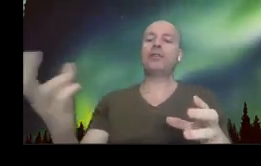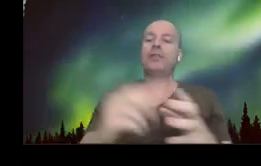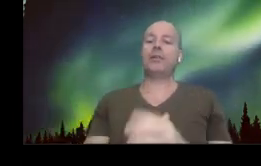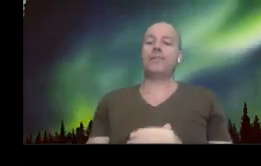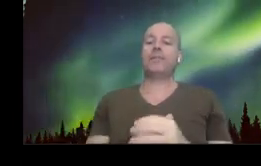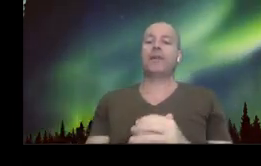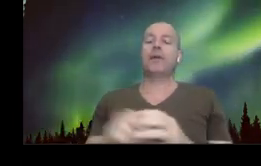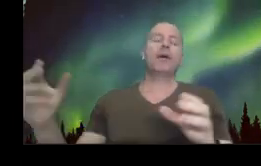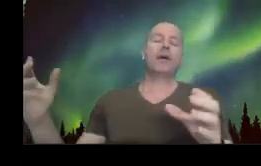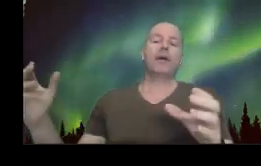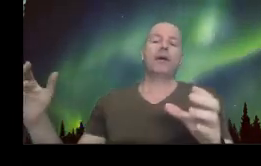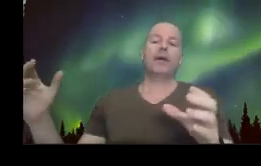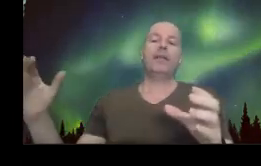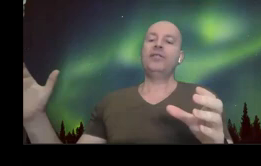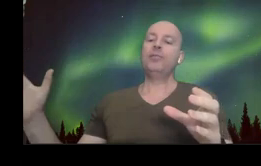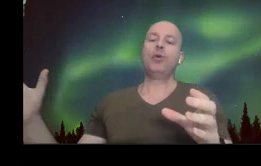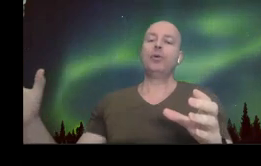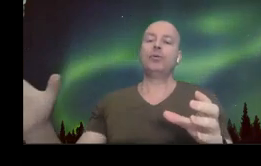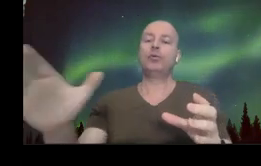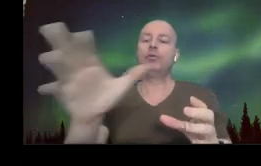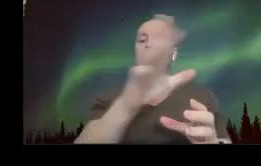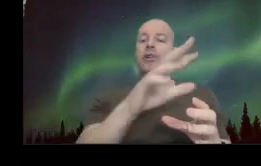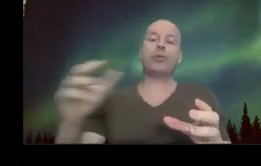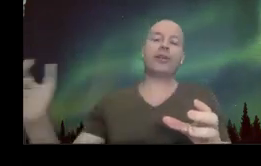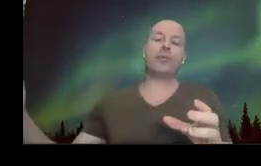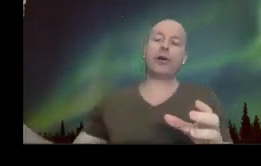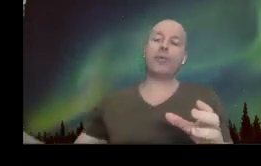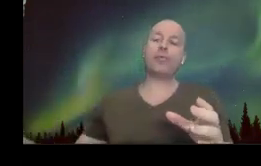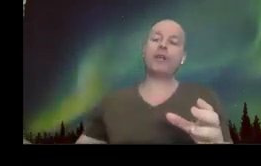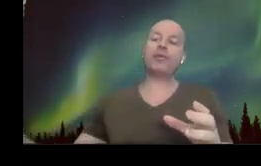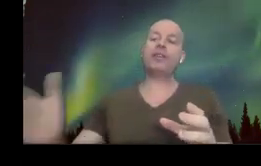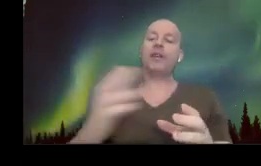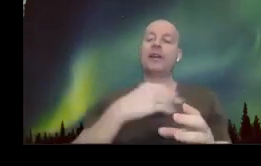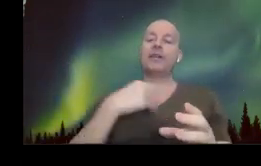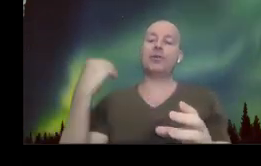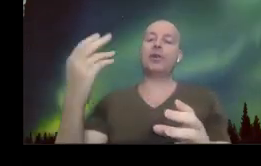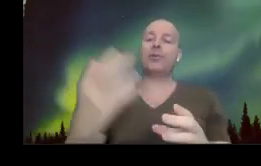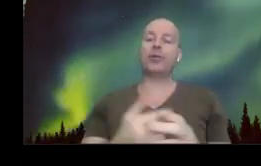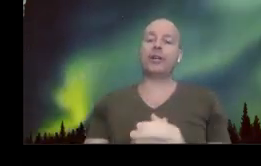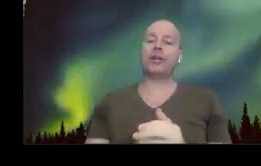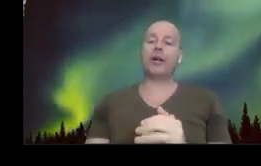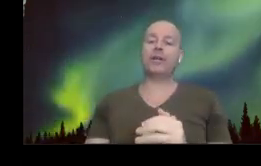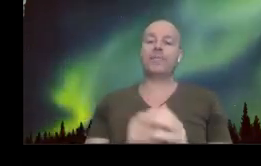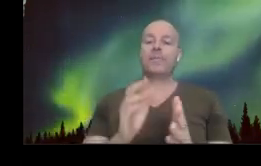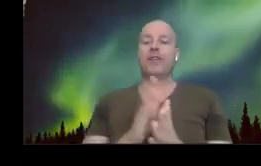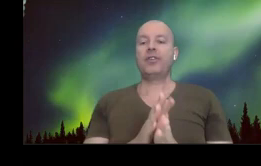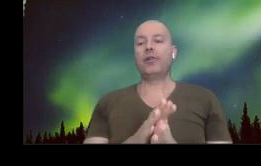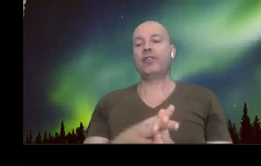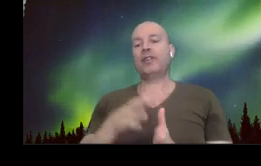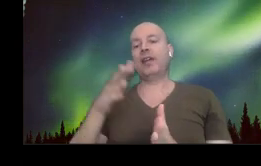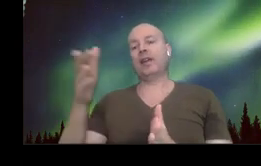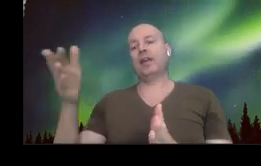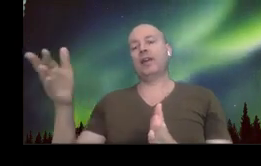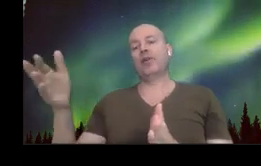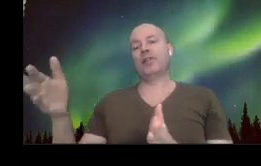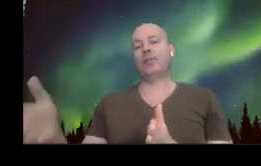surgiu uma doença e dizimou tudo, porque a doença pegou a população inteira, que está totalmente conectada. Se